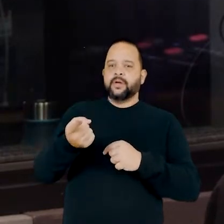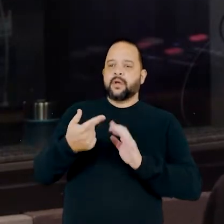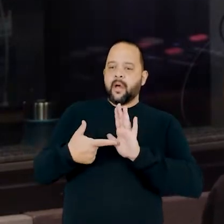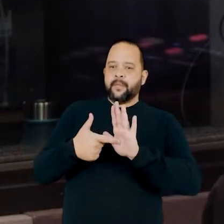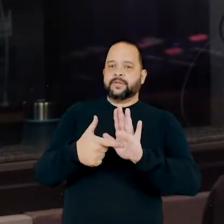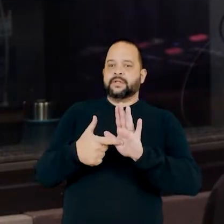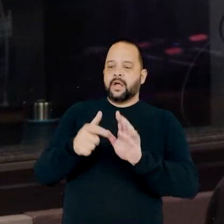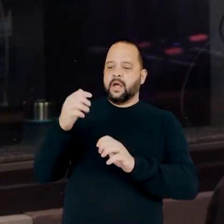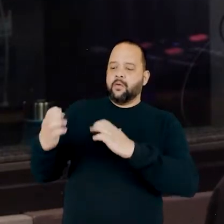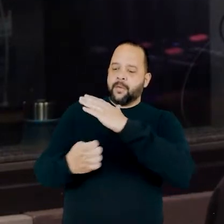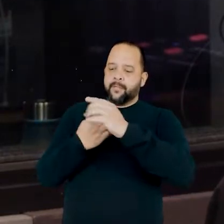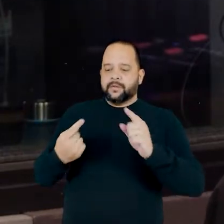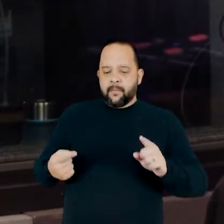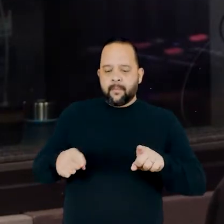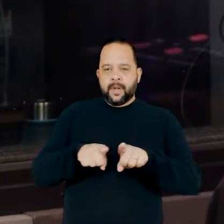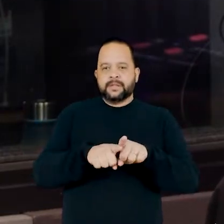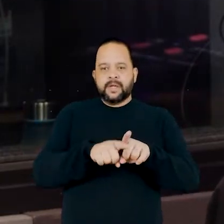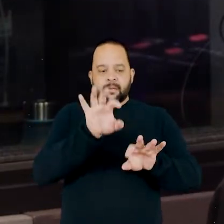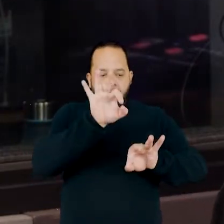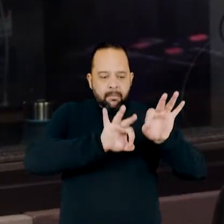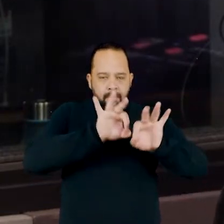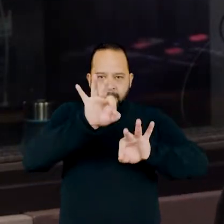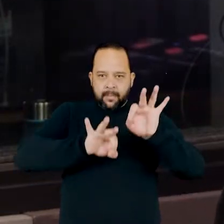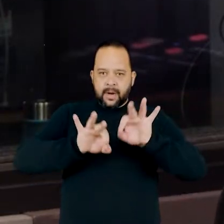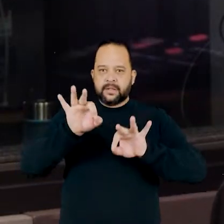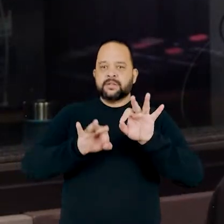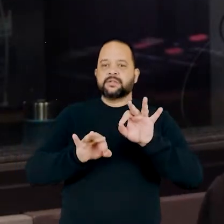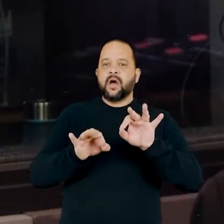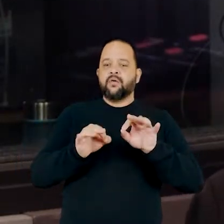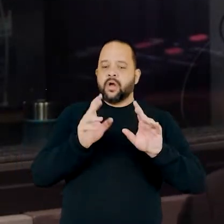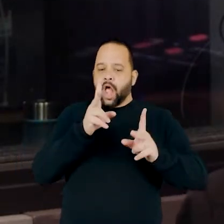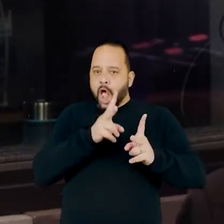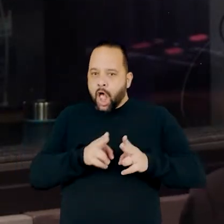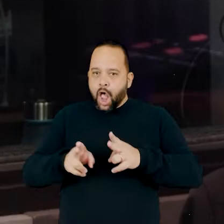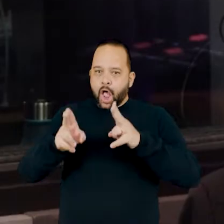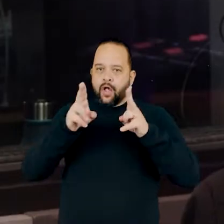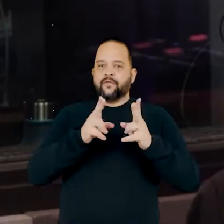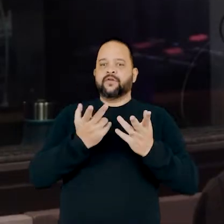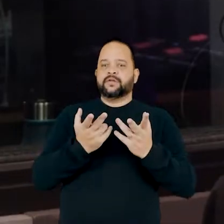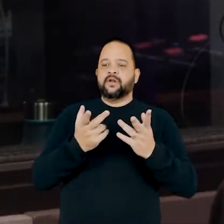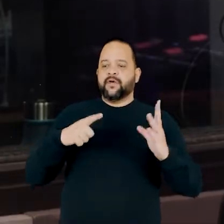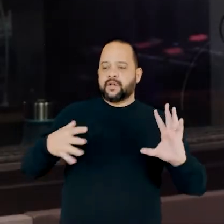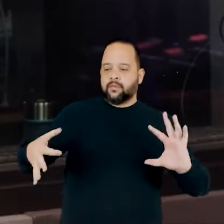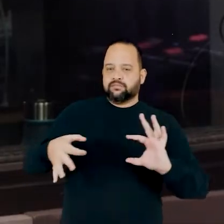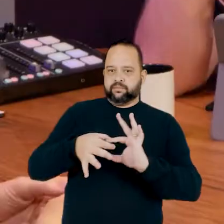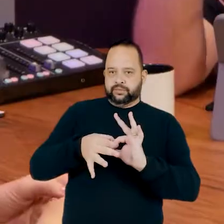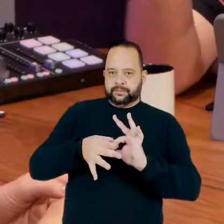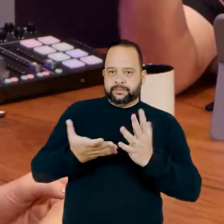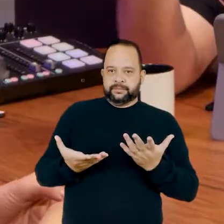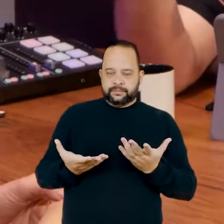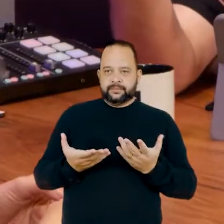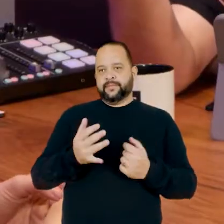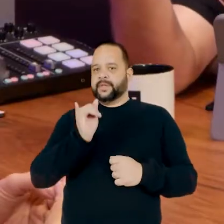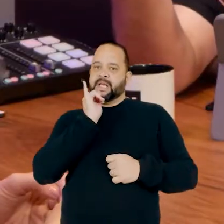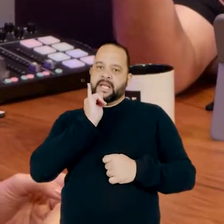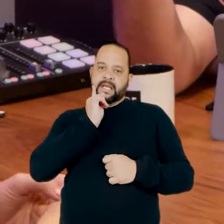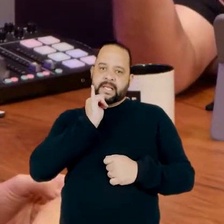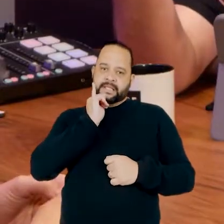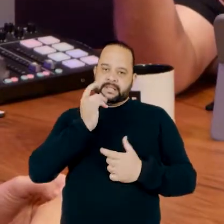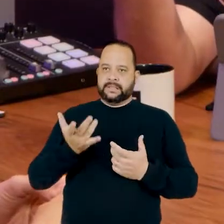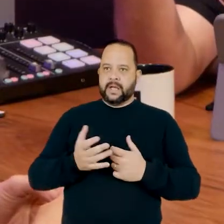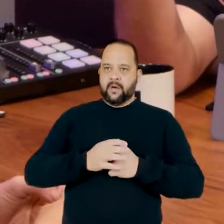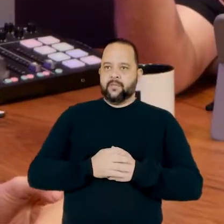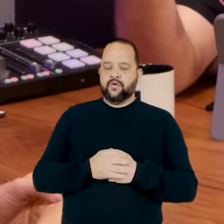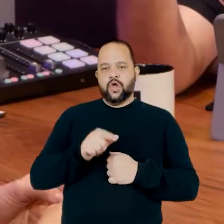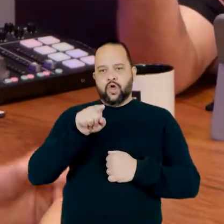a venda, instalação, configuração. E esse parceiro, ele vai estar atrelado a um canal de distribuição. Ah, entendi. Então, sei lá, por exemplo, não faz